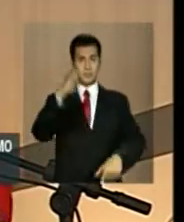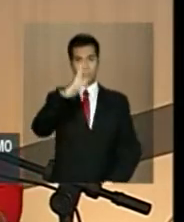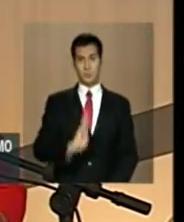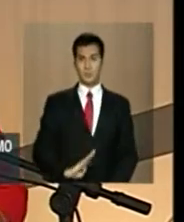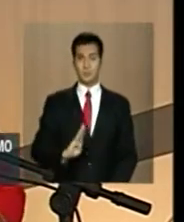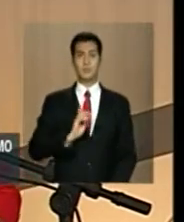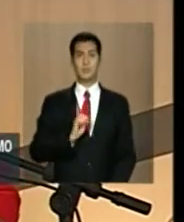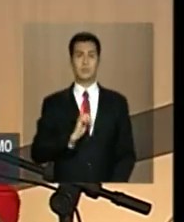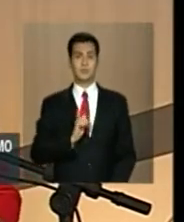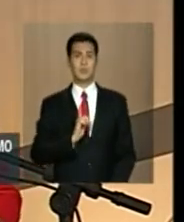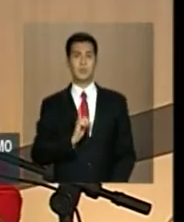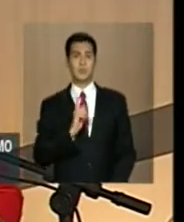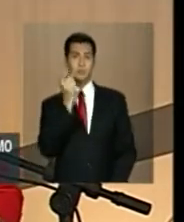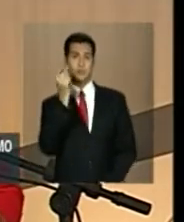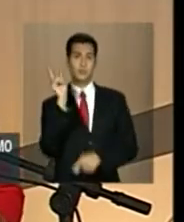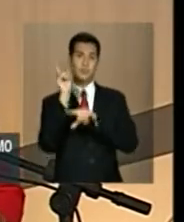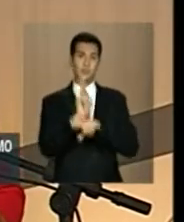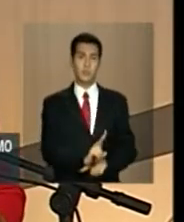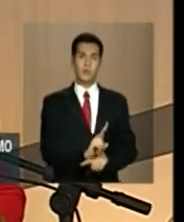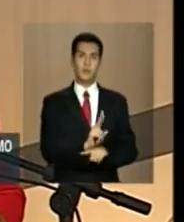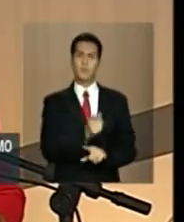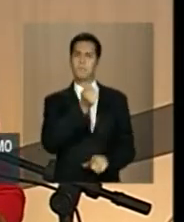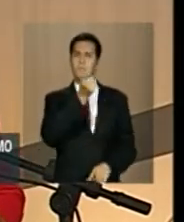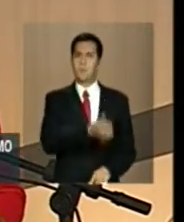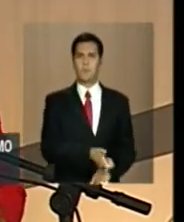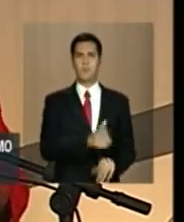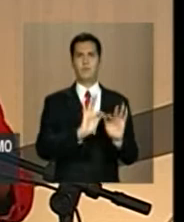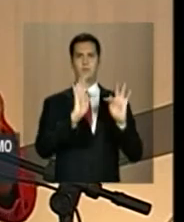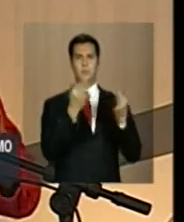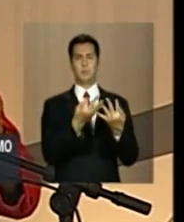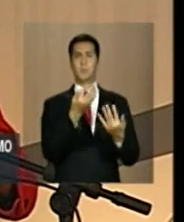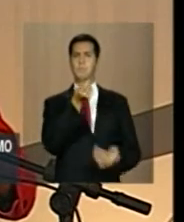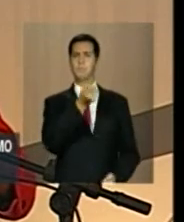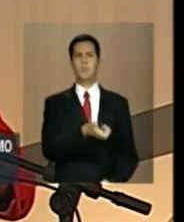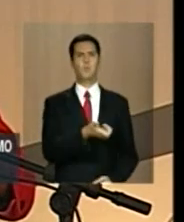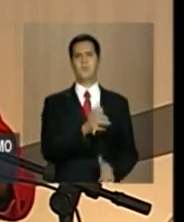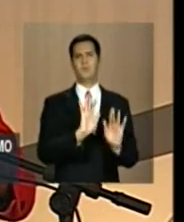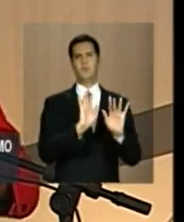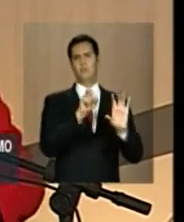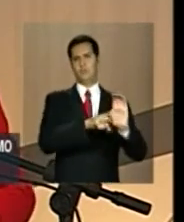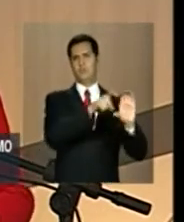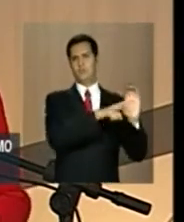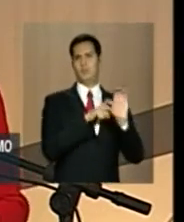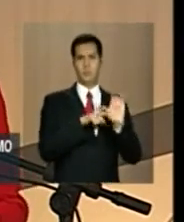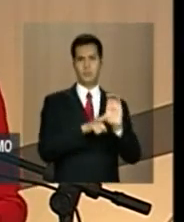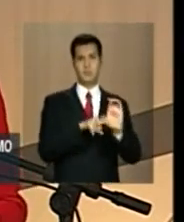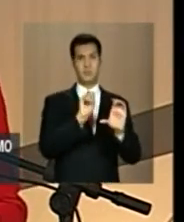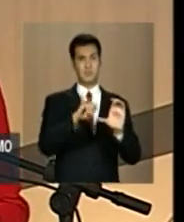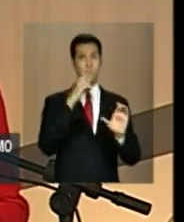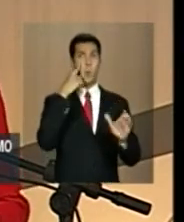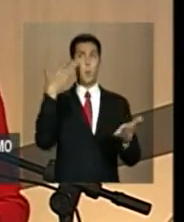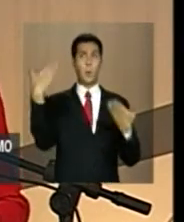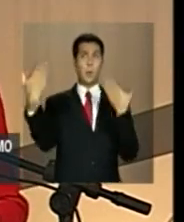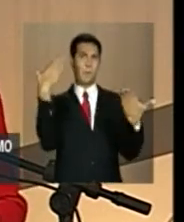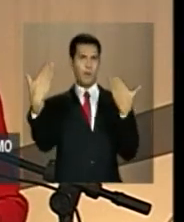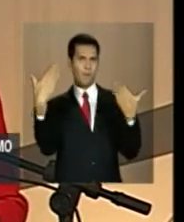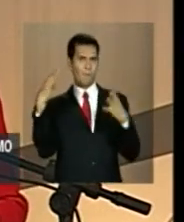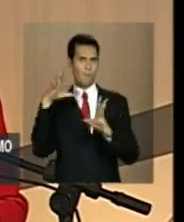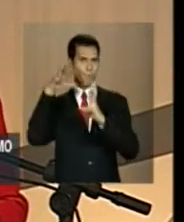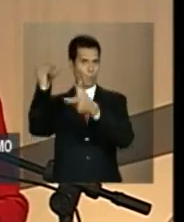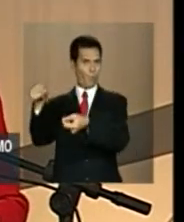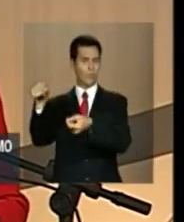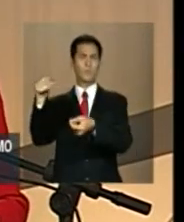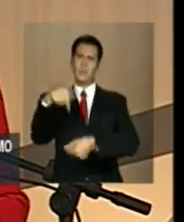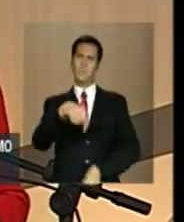menores taxas de endividamento das famílias, se comparados com os outros mercados